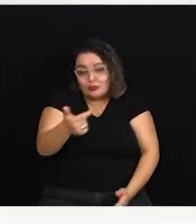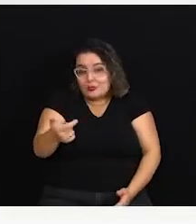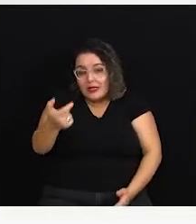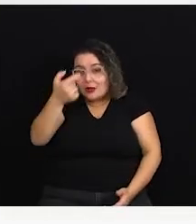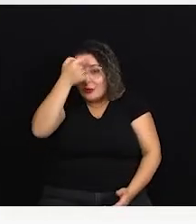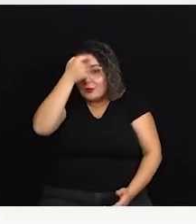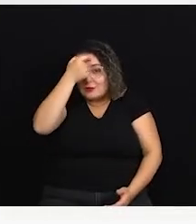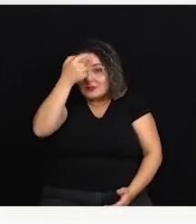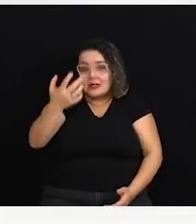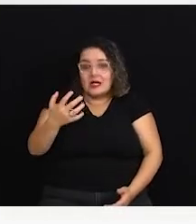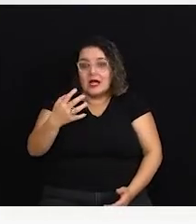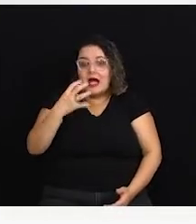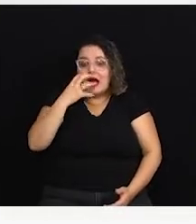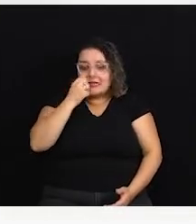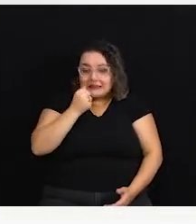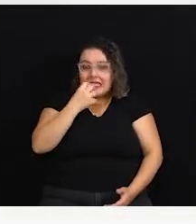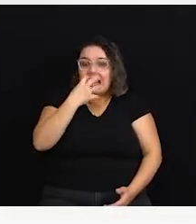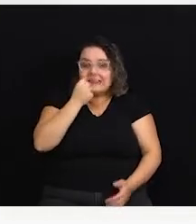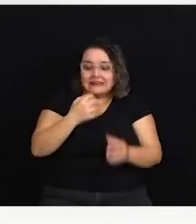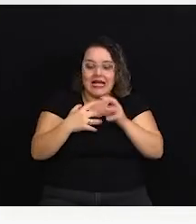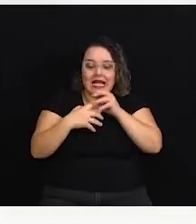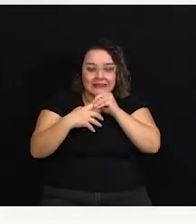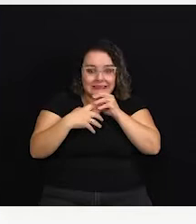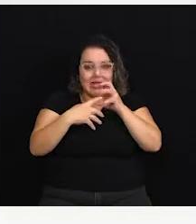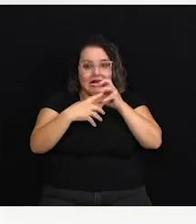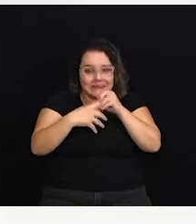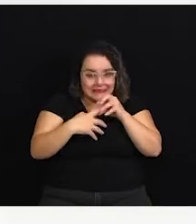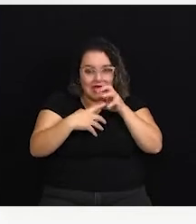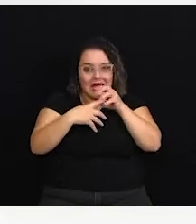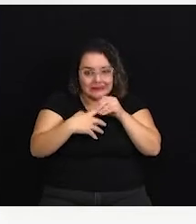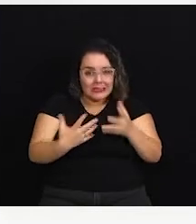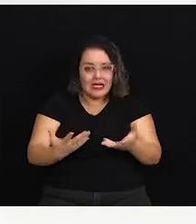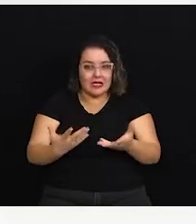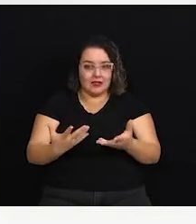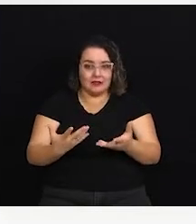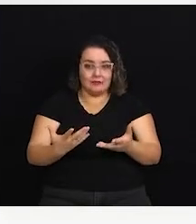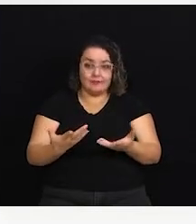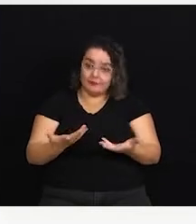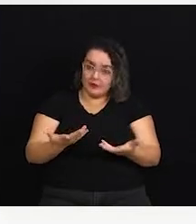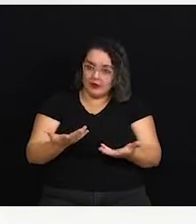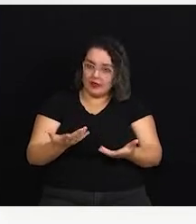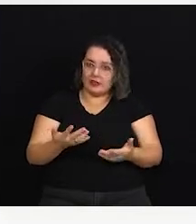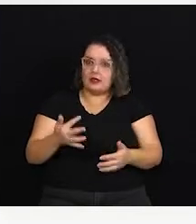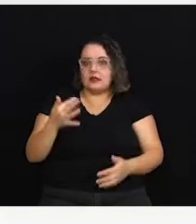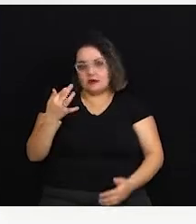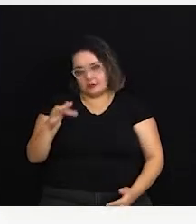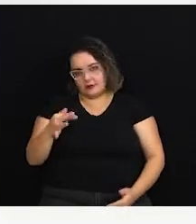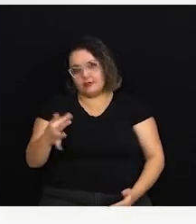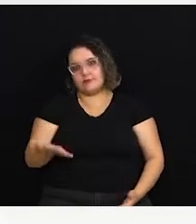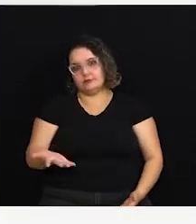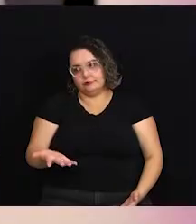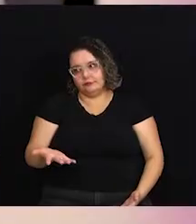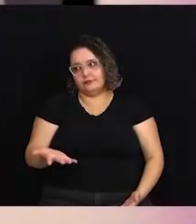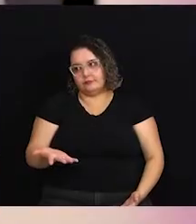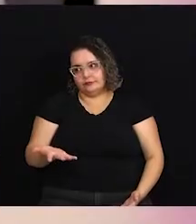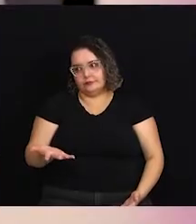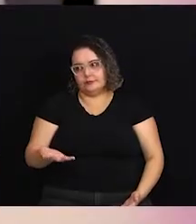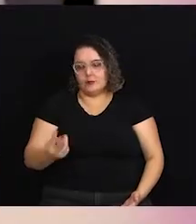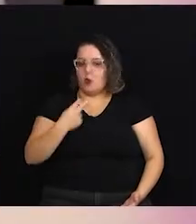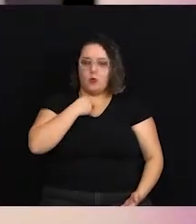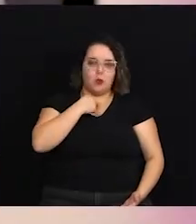tá então vai mastigar os dedos da pessoa que tiver ajudar Viviane é verdade olha